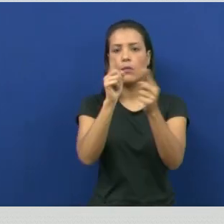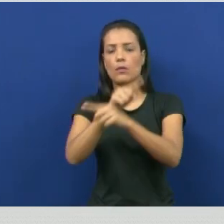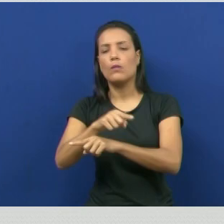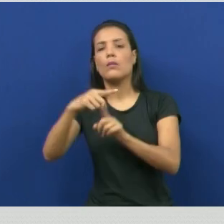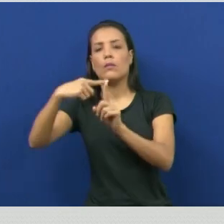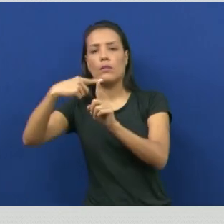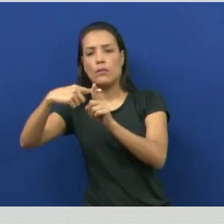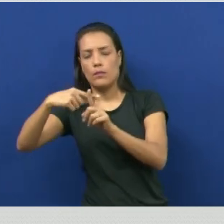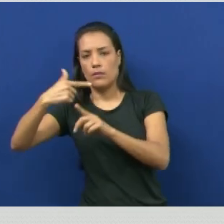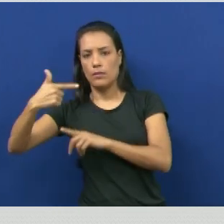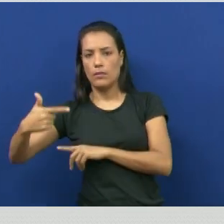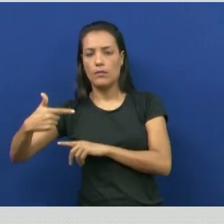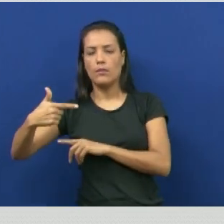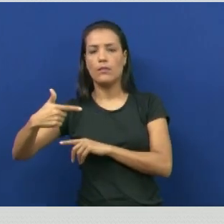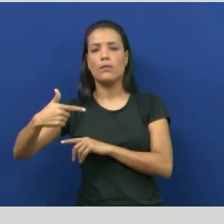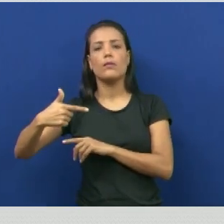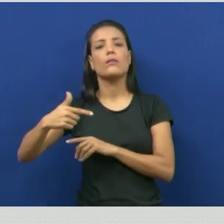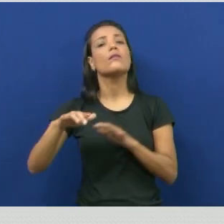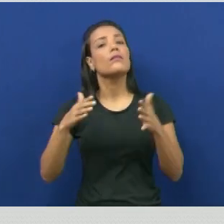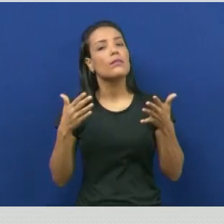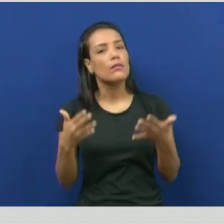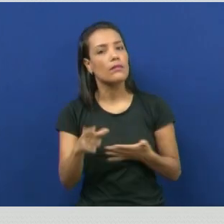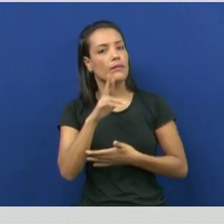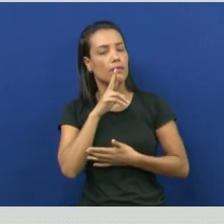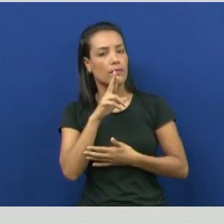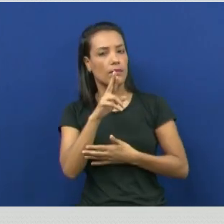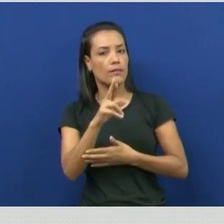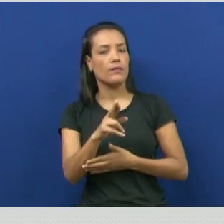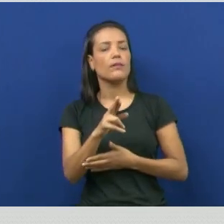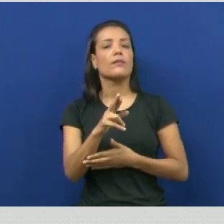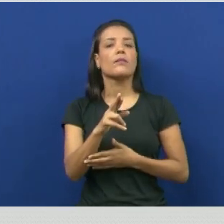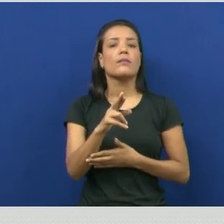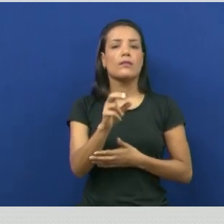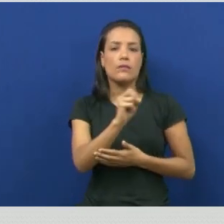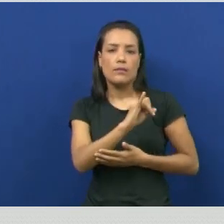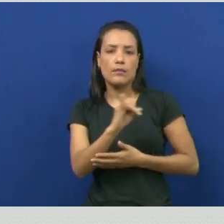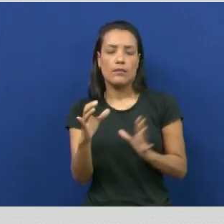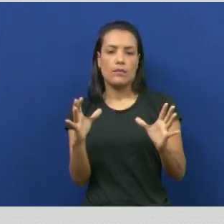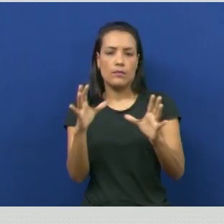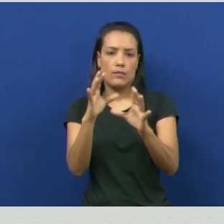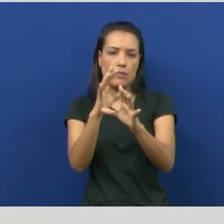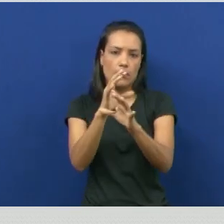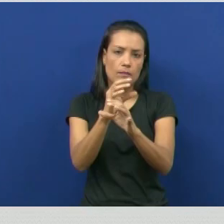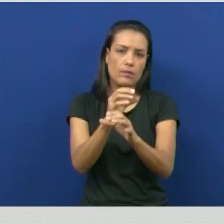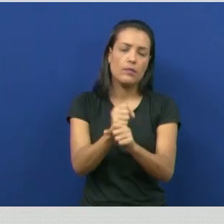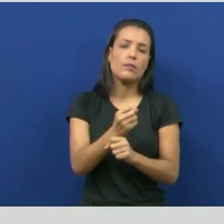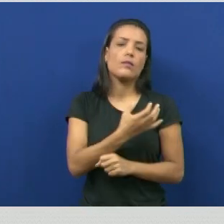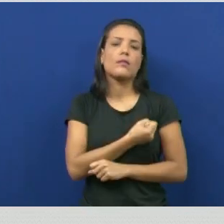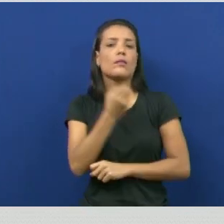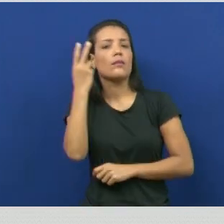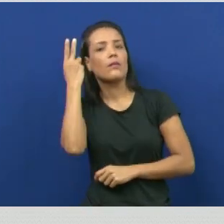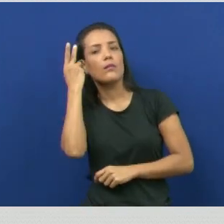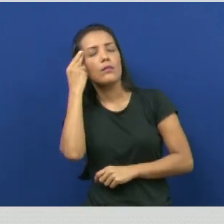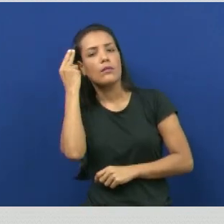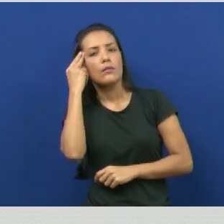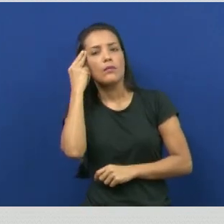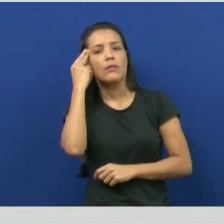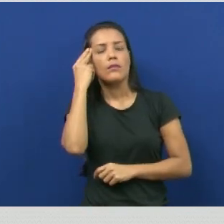Então, esse vai ser o meu resultado. Toda vez que eu multiplico números inteiros negativos, eles viram um número